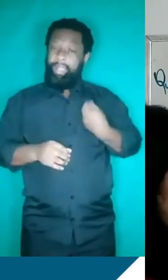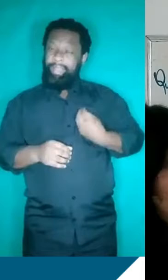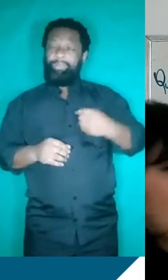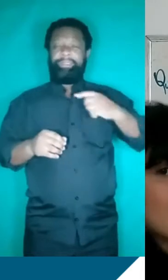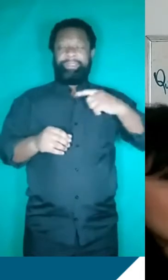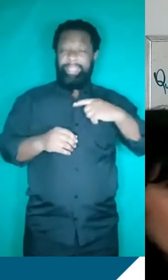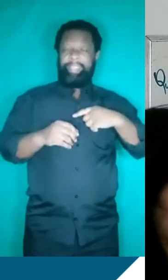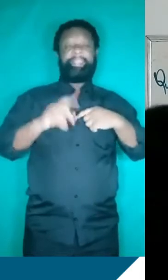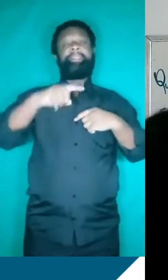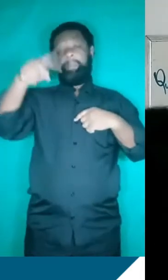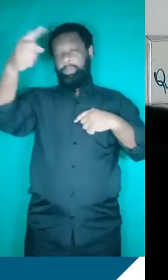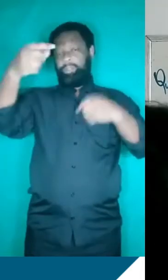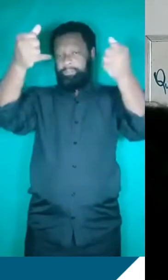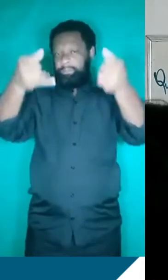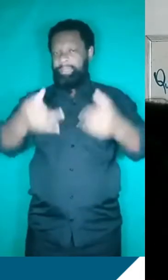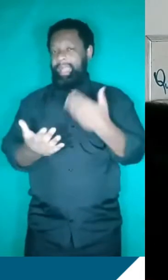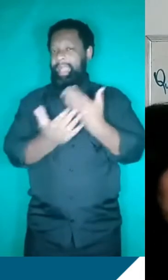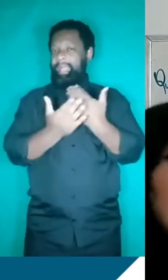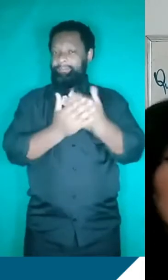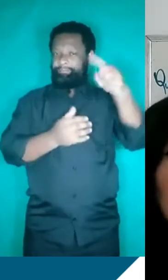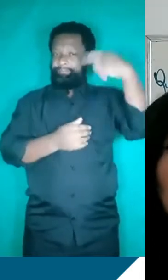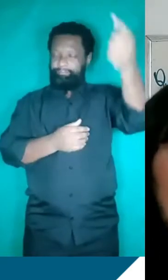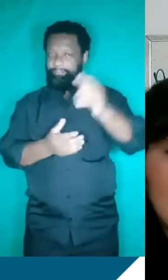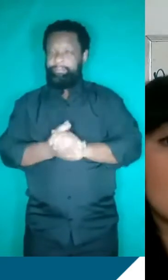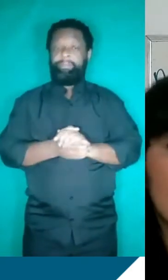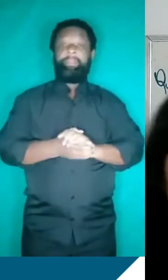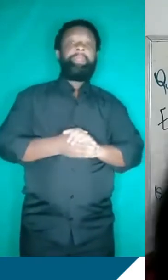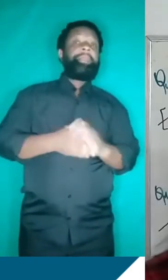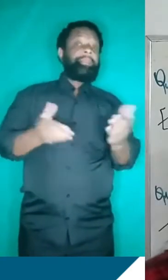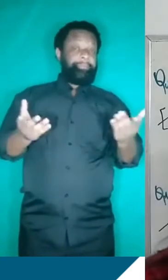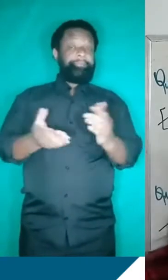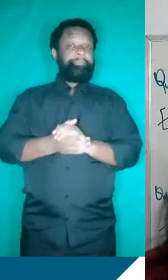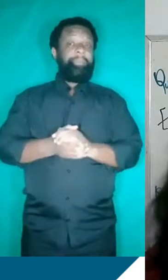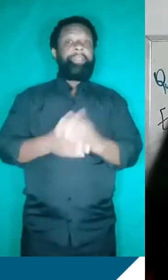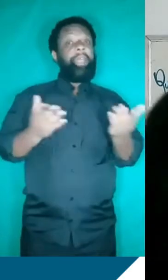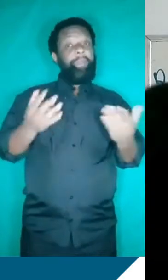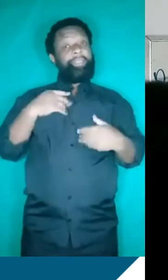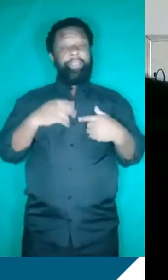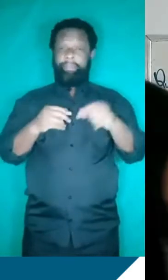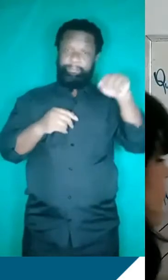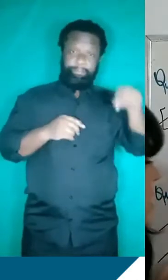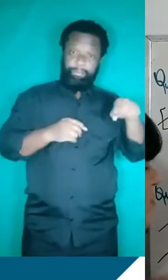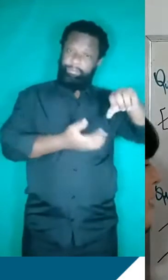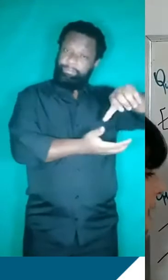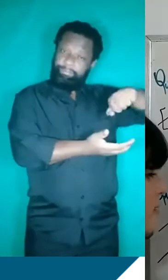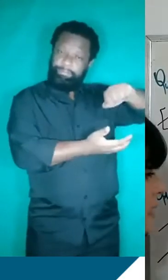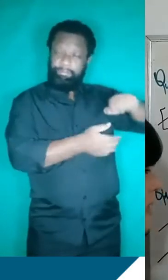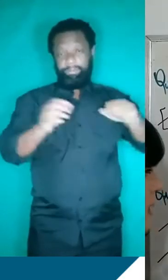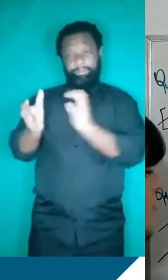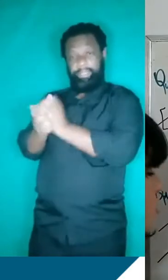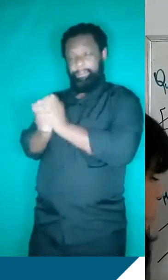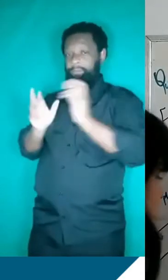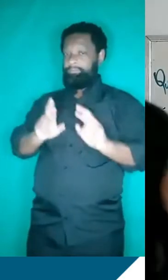Sal derivado de ácido carboxílico, e esse daqui é um sal derivado de ácido sulfônico, tudo bem? Então, essa é a